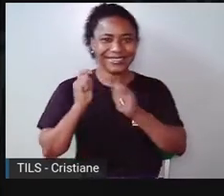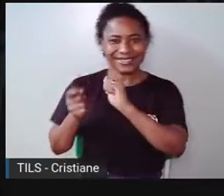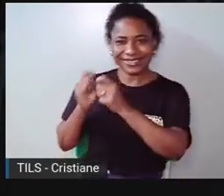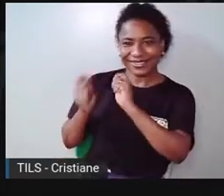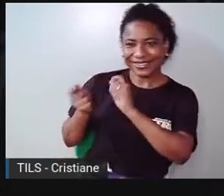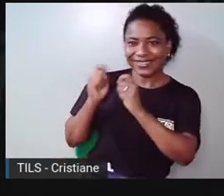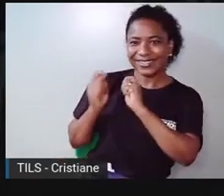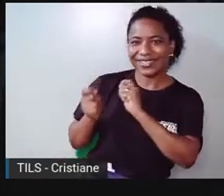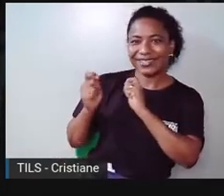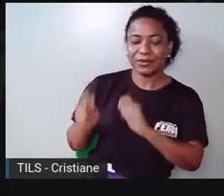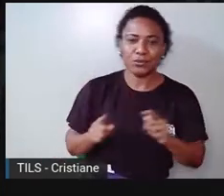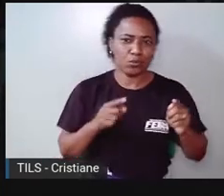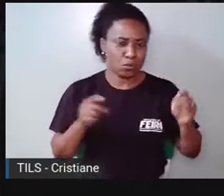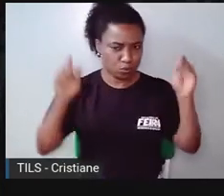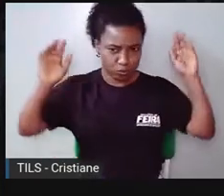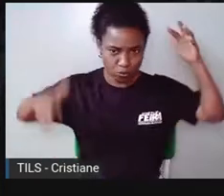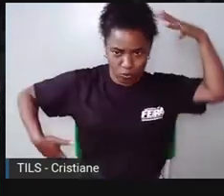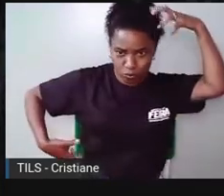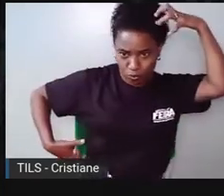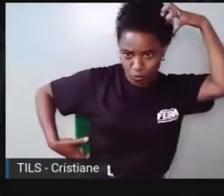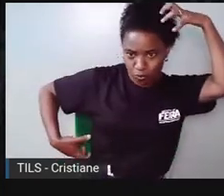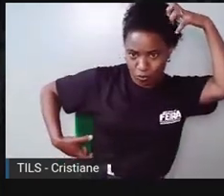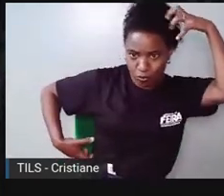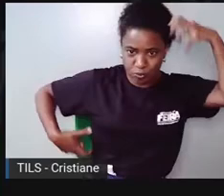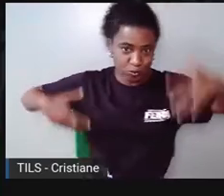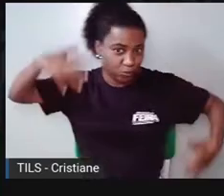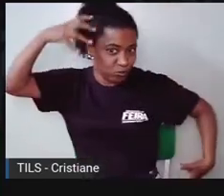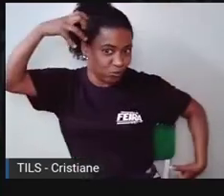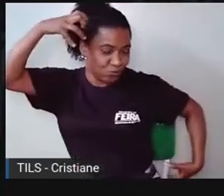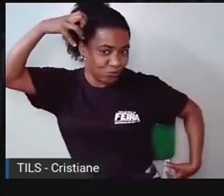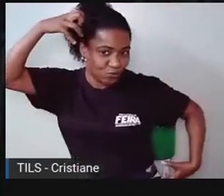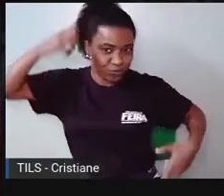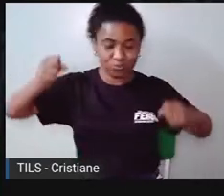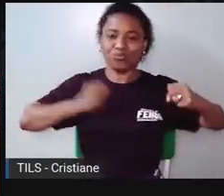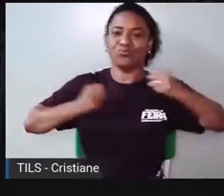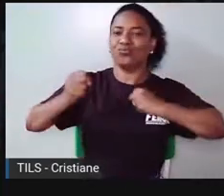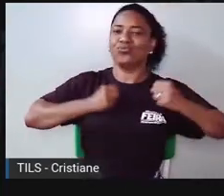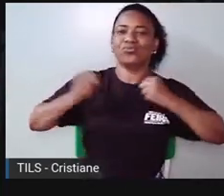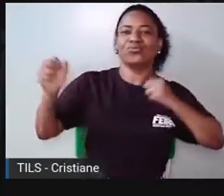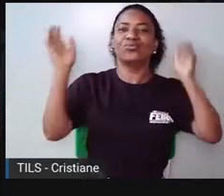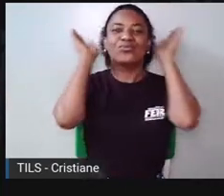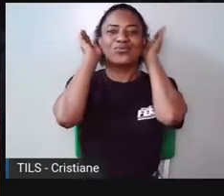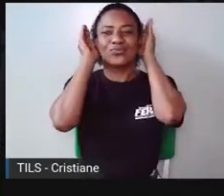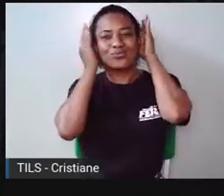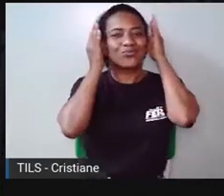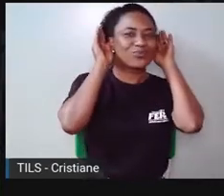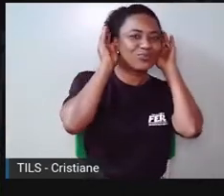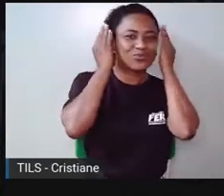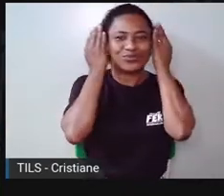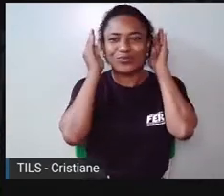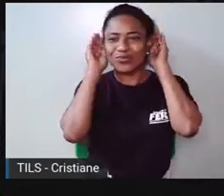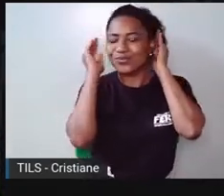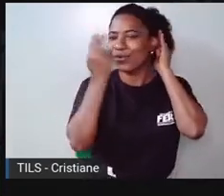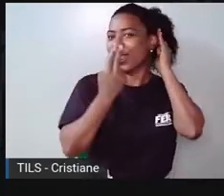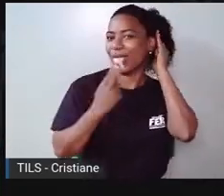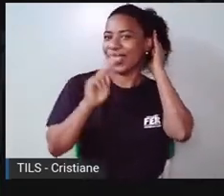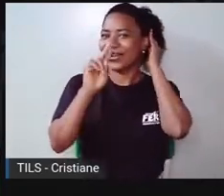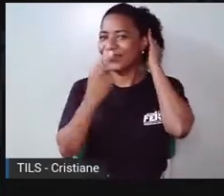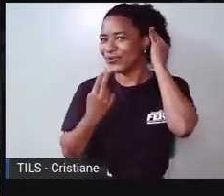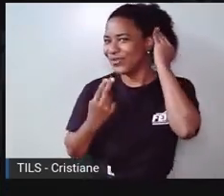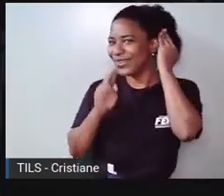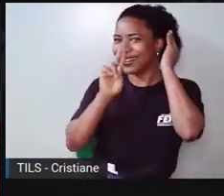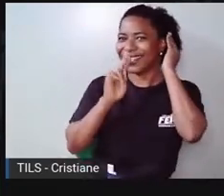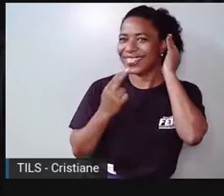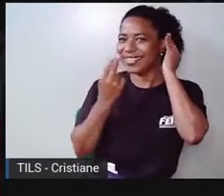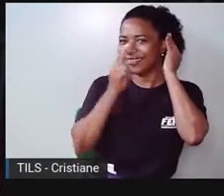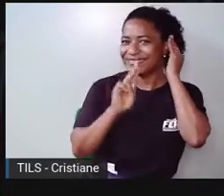Um macaco e um chimpanzé saboreando um picolé. No